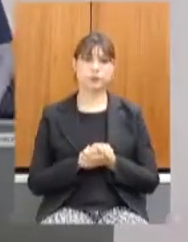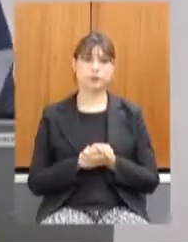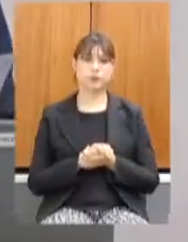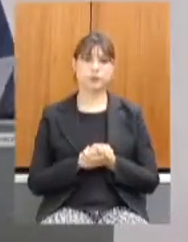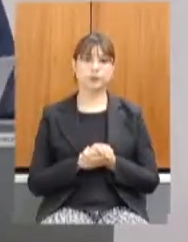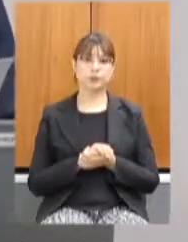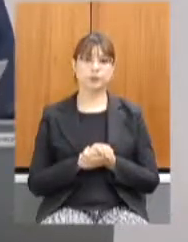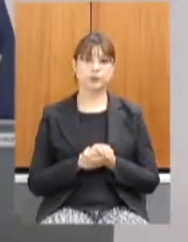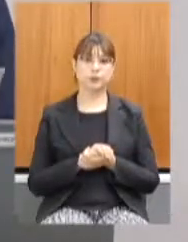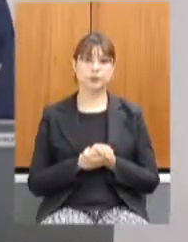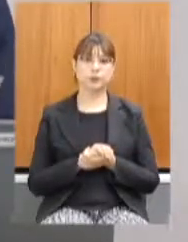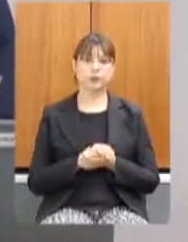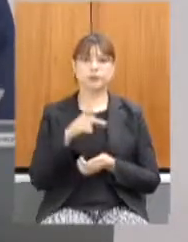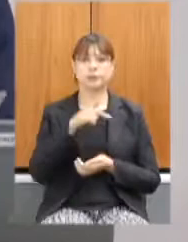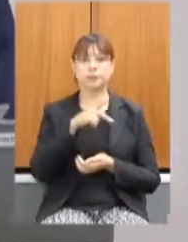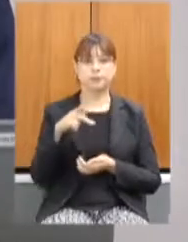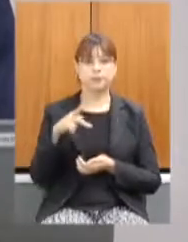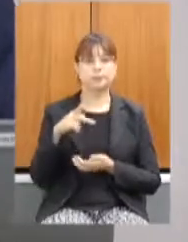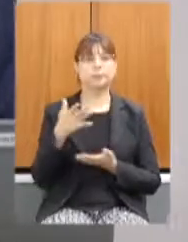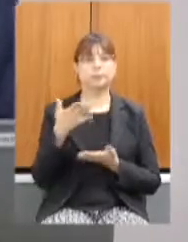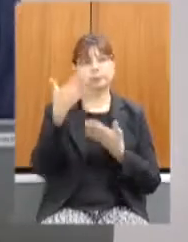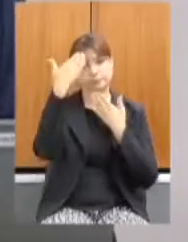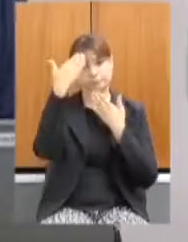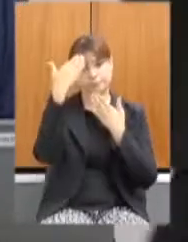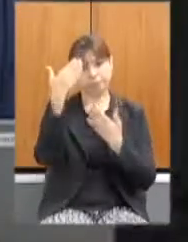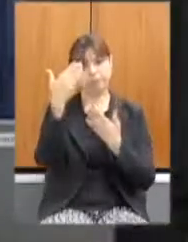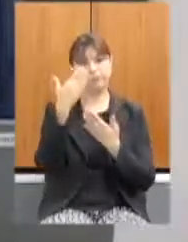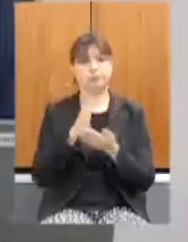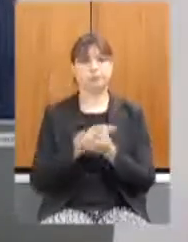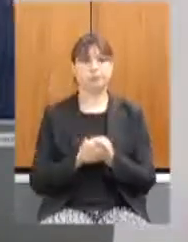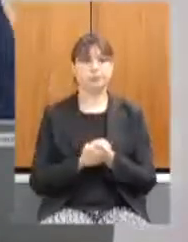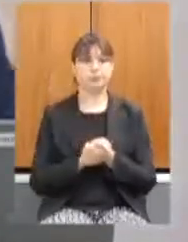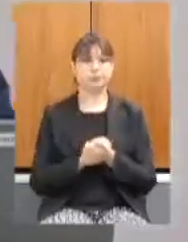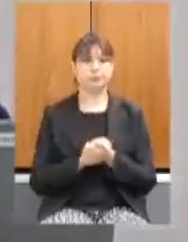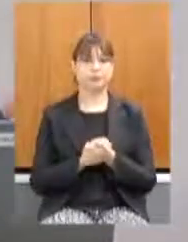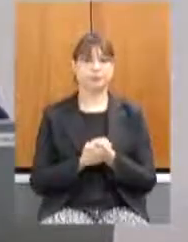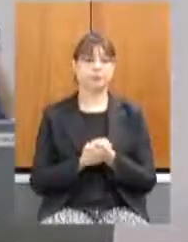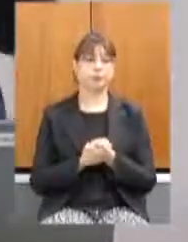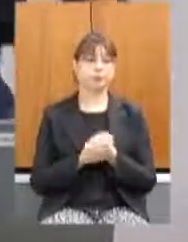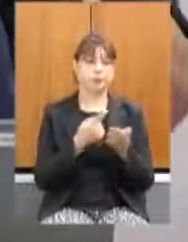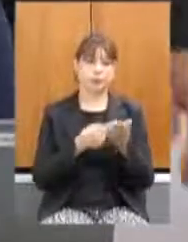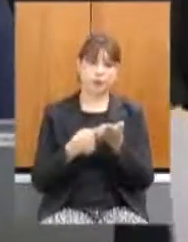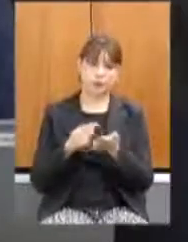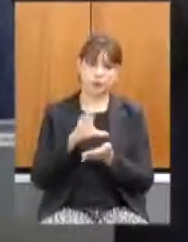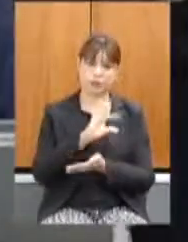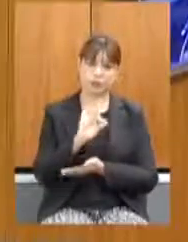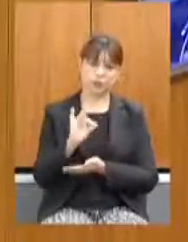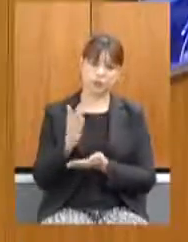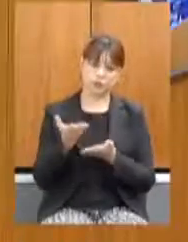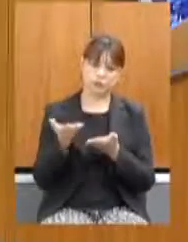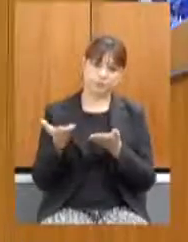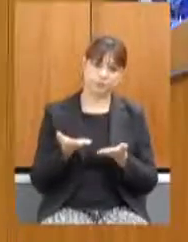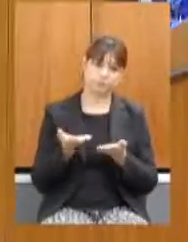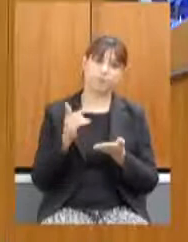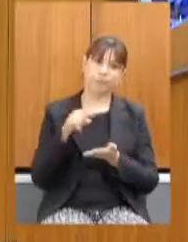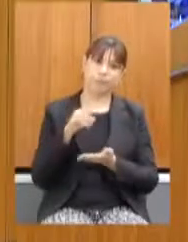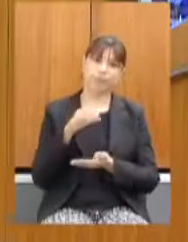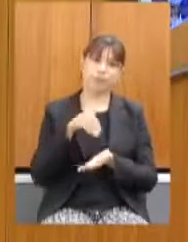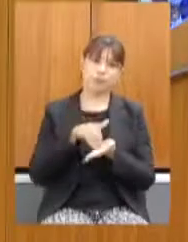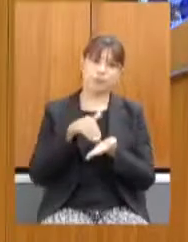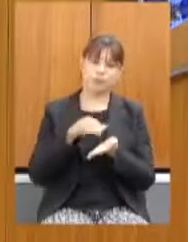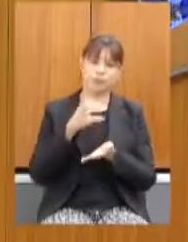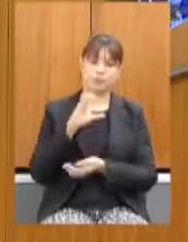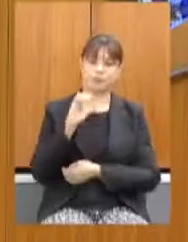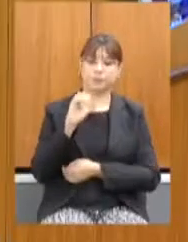e a presidência registro agradece a presença dos convidados nós temos aqui o secretário Carlos Eduardo